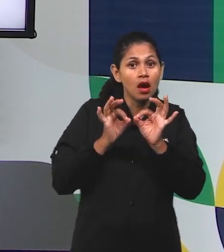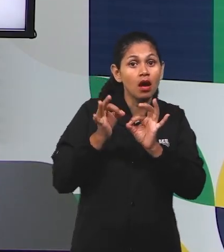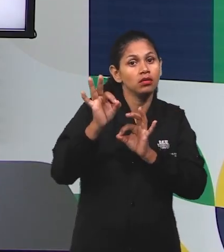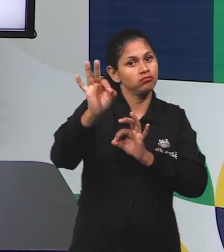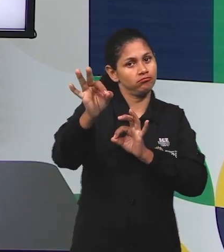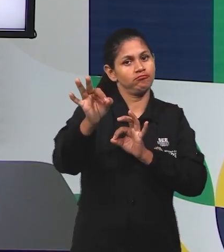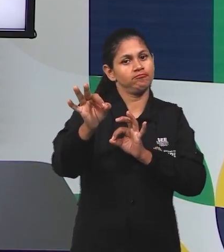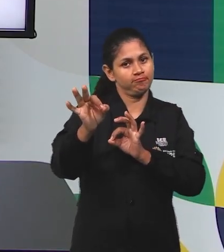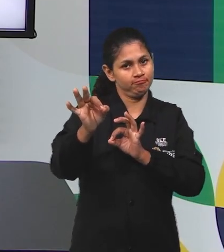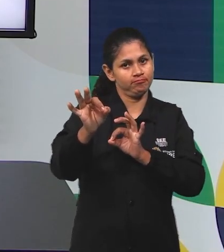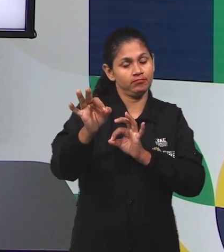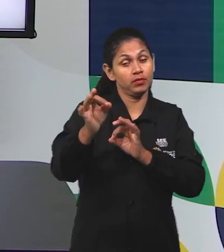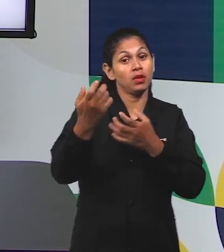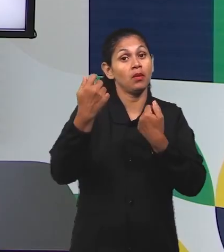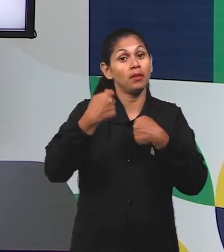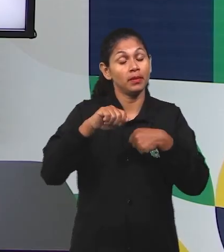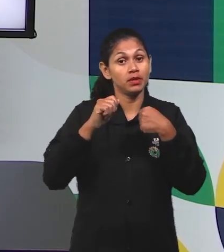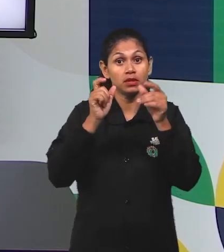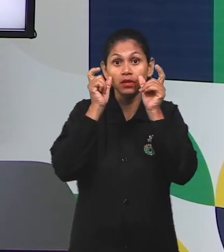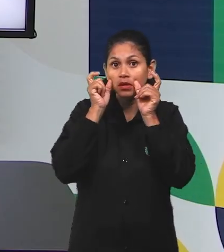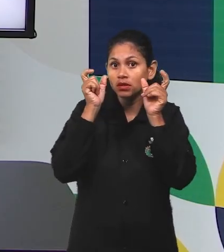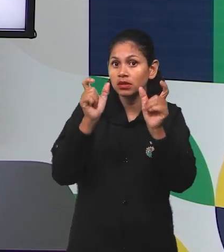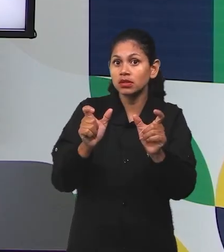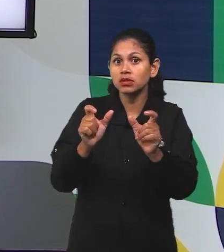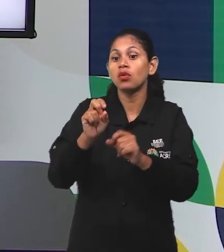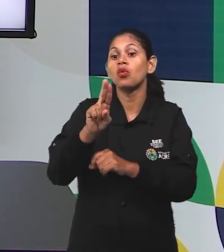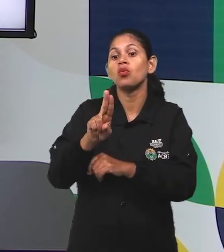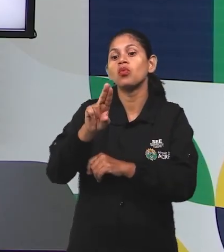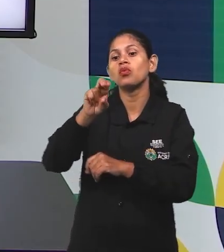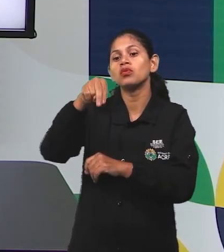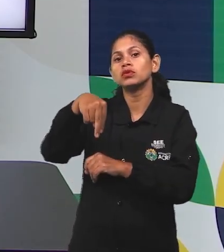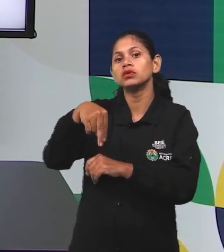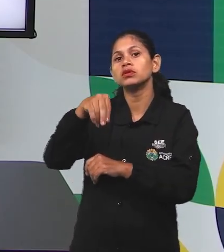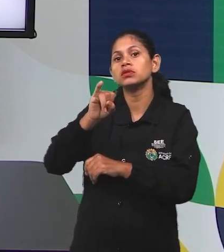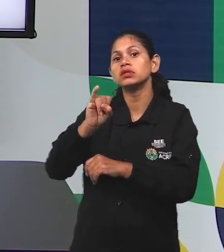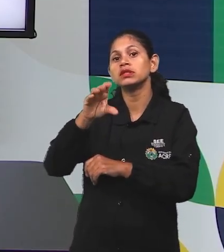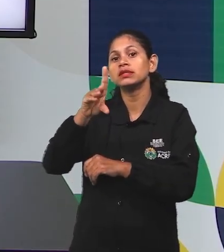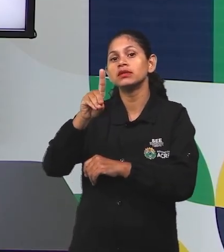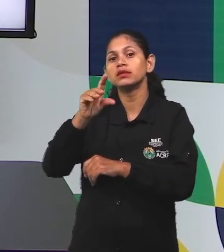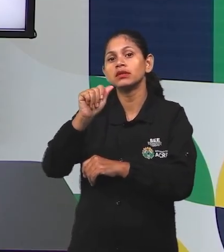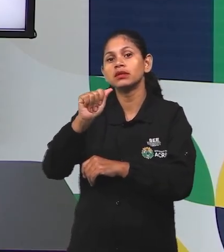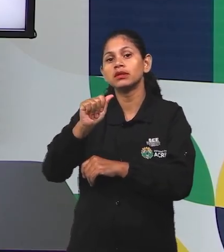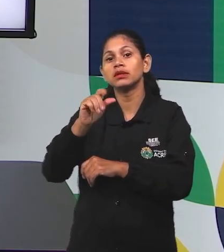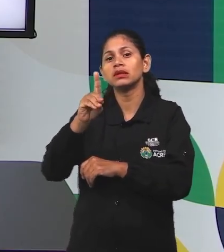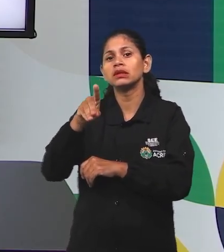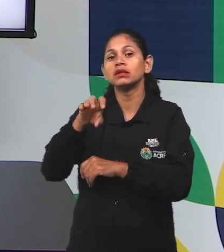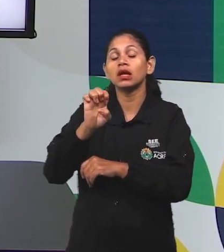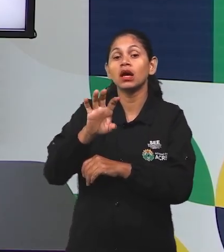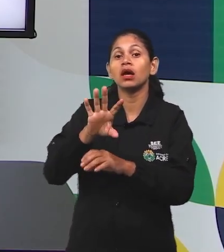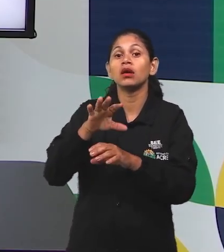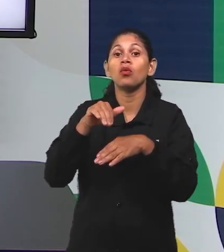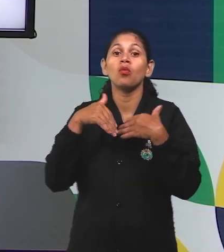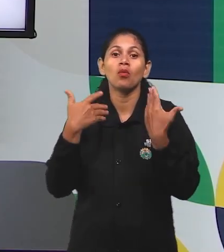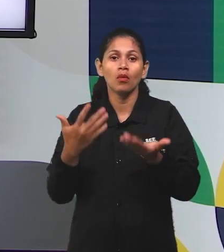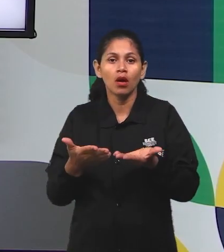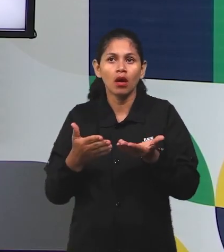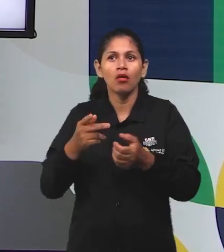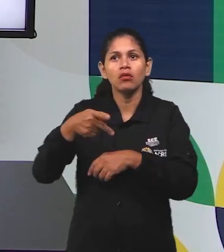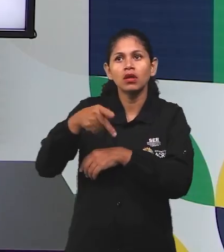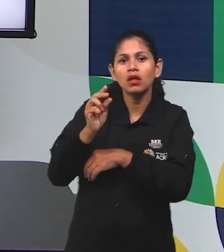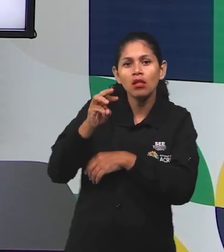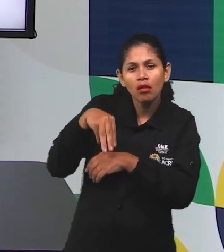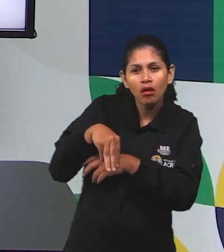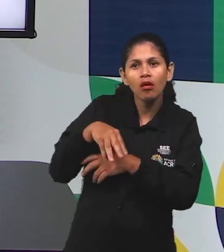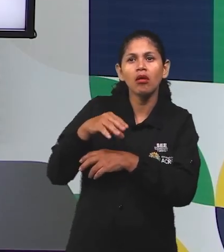em qual unidade estão. No caso aqui, a distância que o atleta percorreu está em metros e